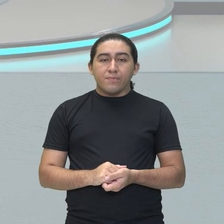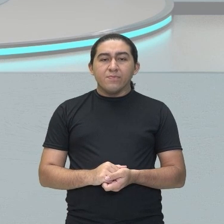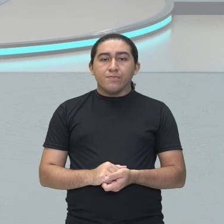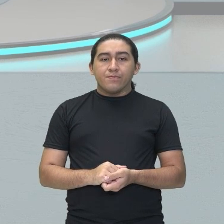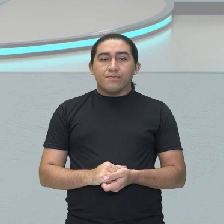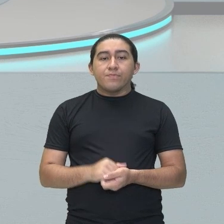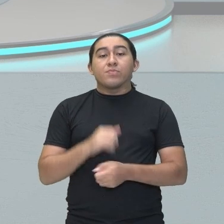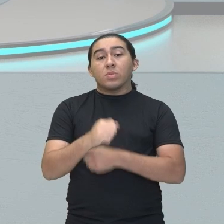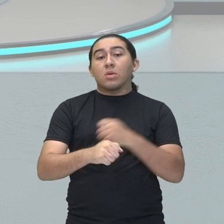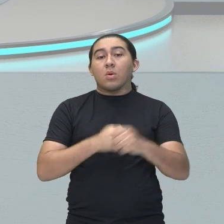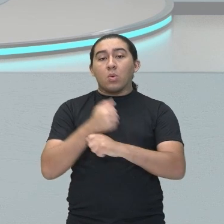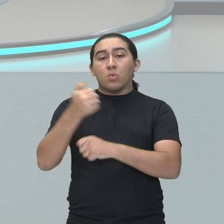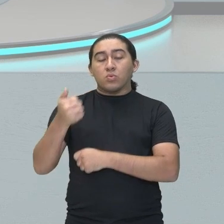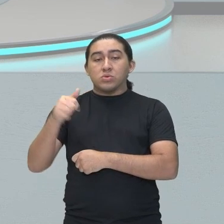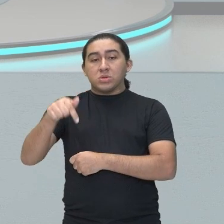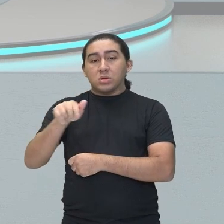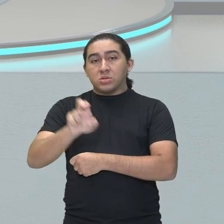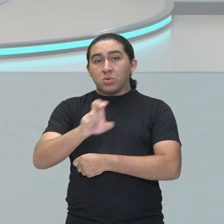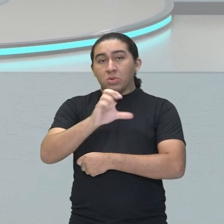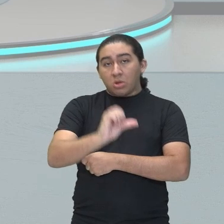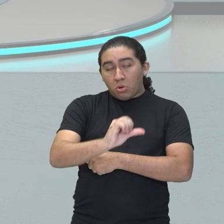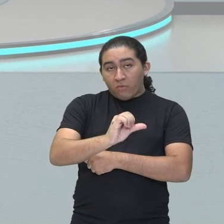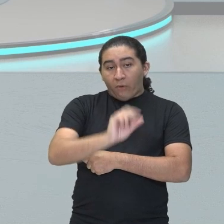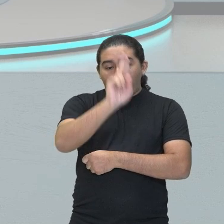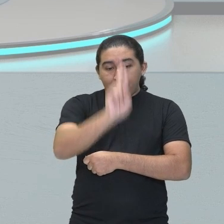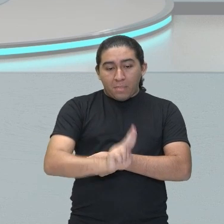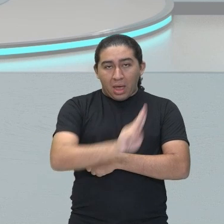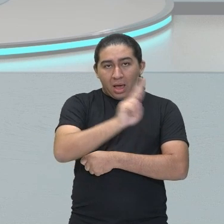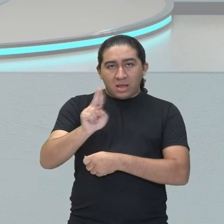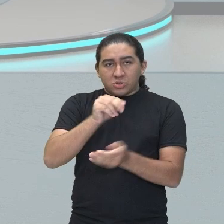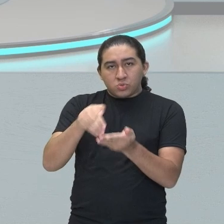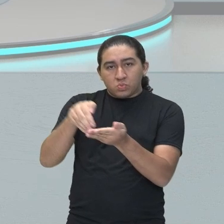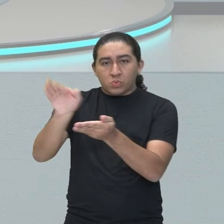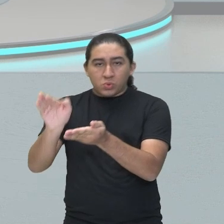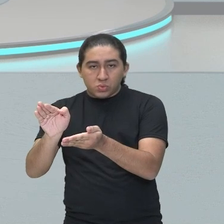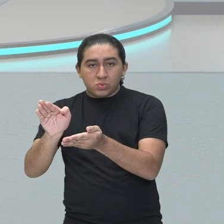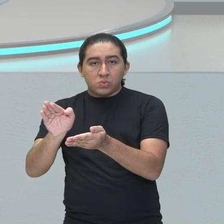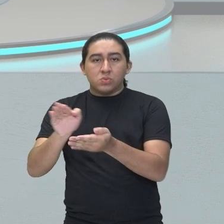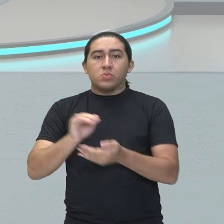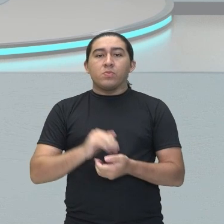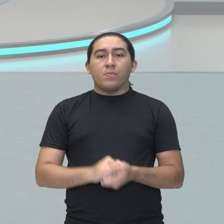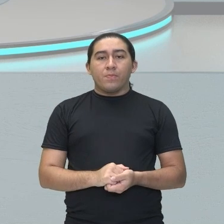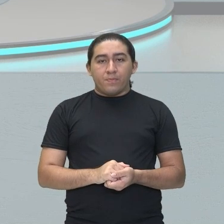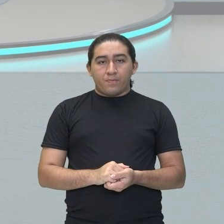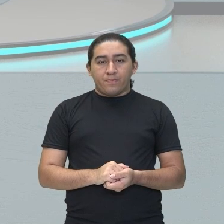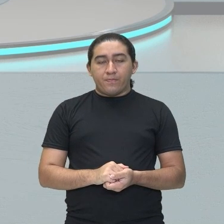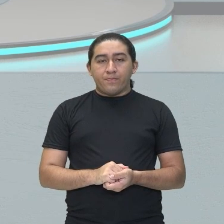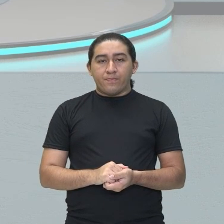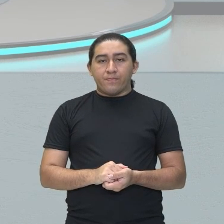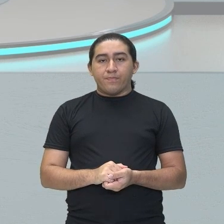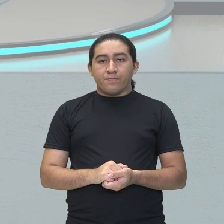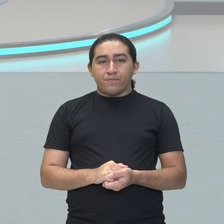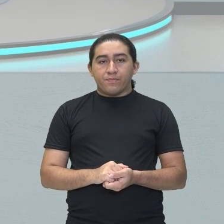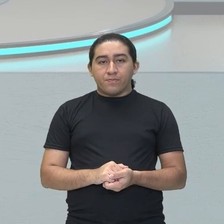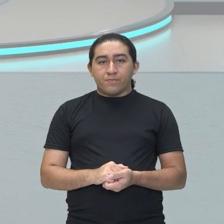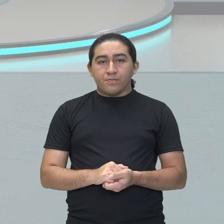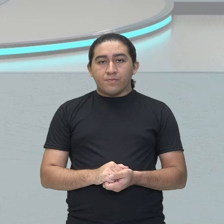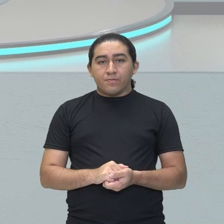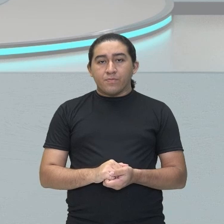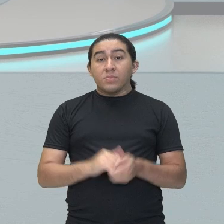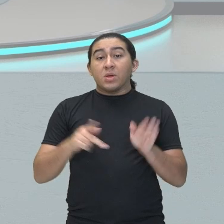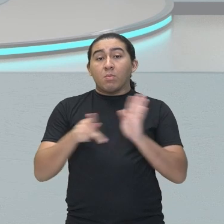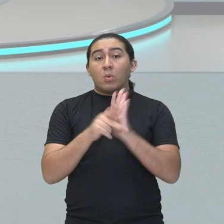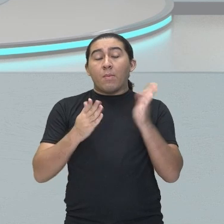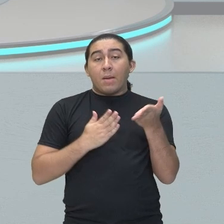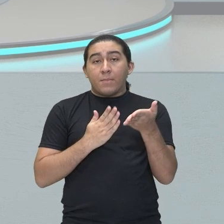1759, após a expulsão dos padres da Companhia de Jesus dos domínios portugueses, por um